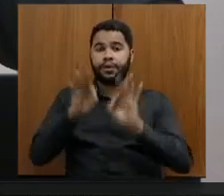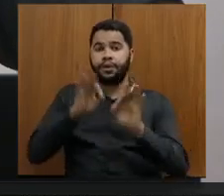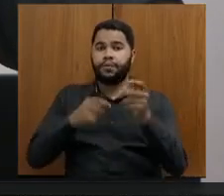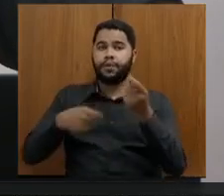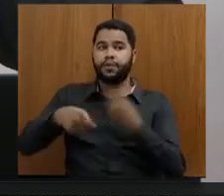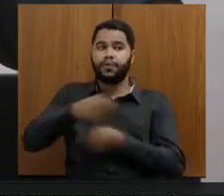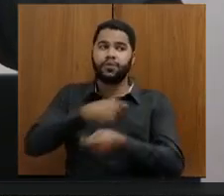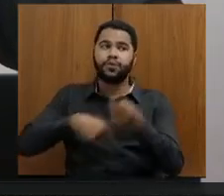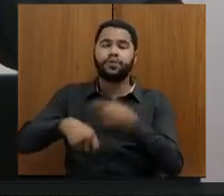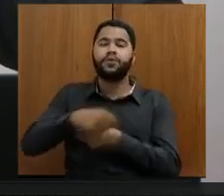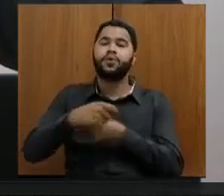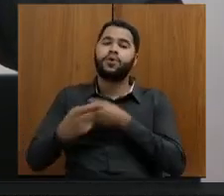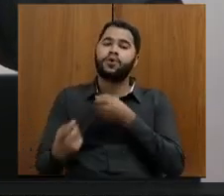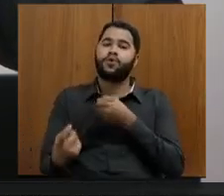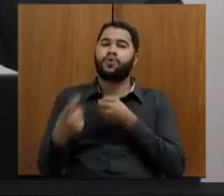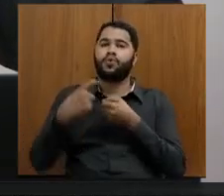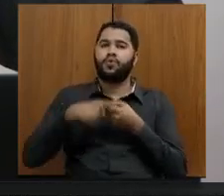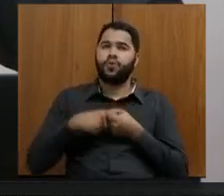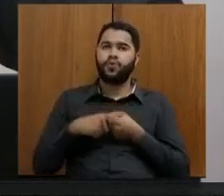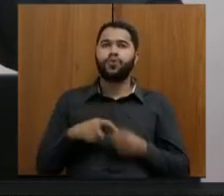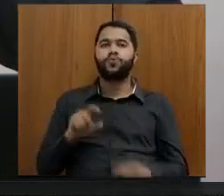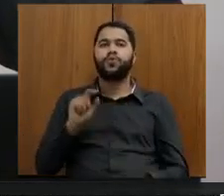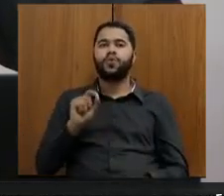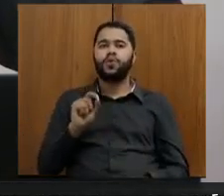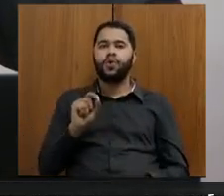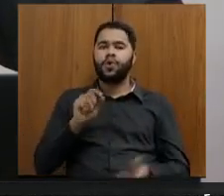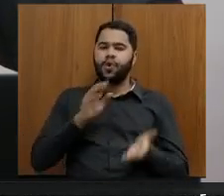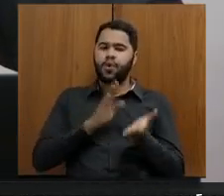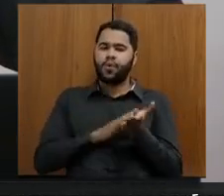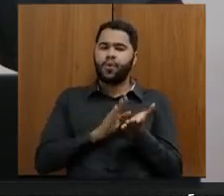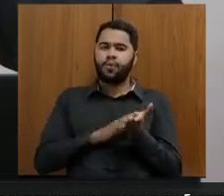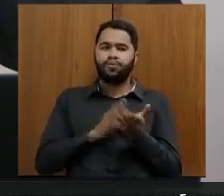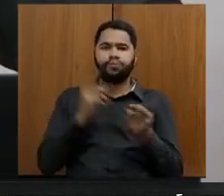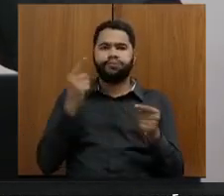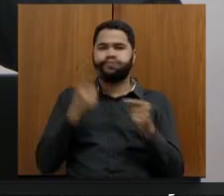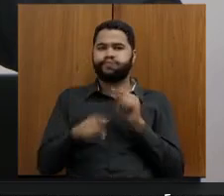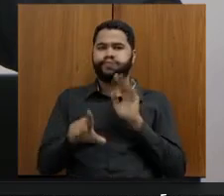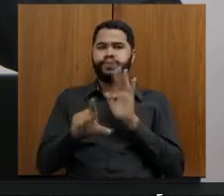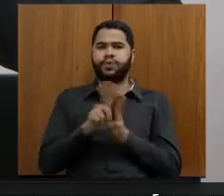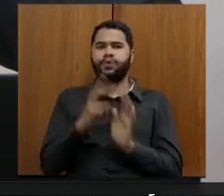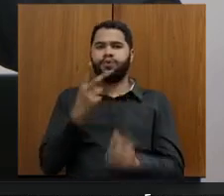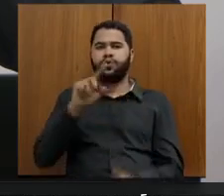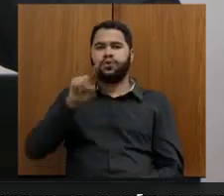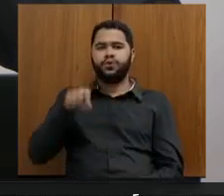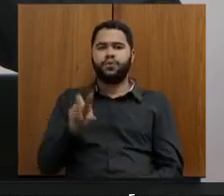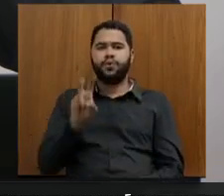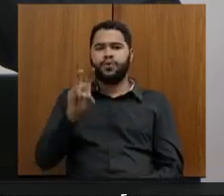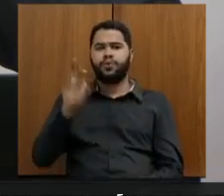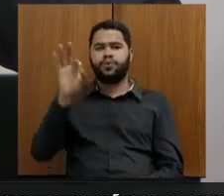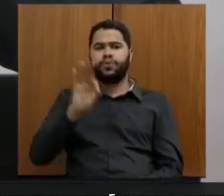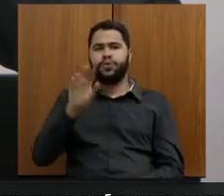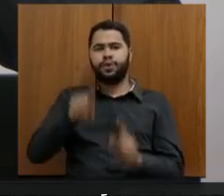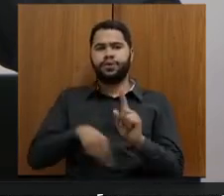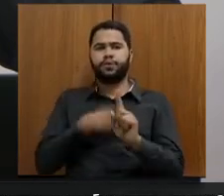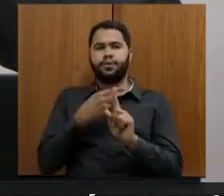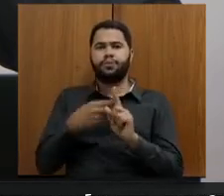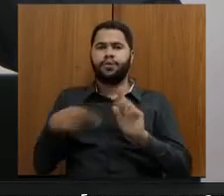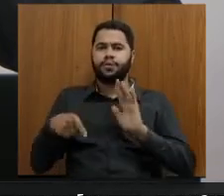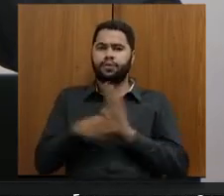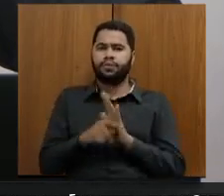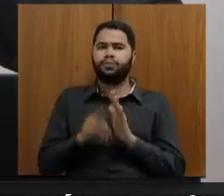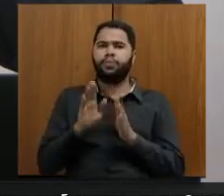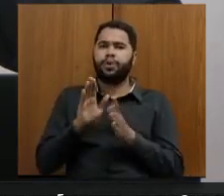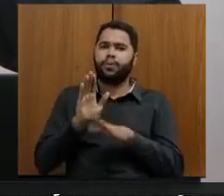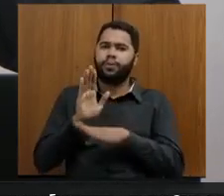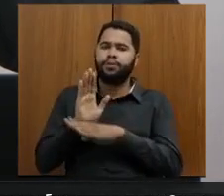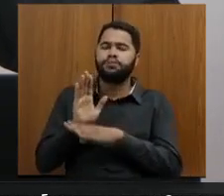gestão advoli são da cobrança ilegal de dois e meio por cento a mais a título